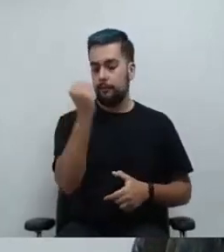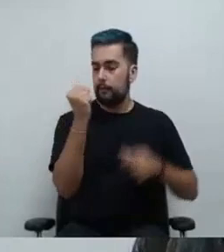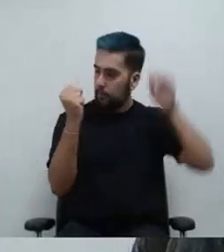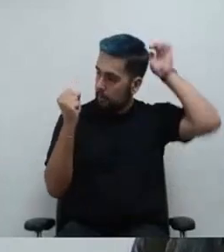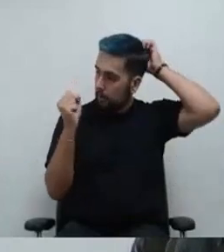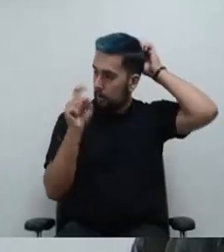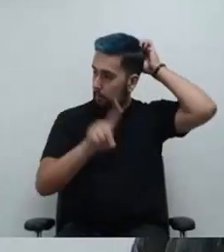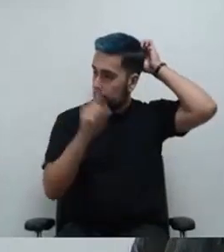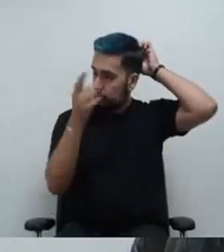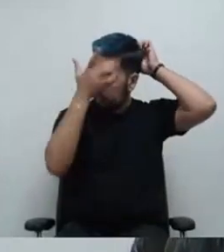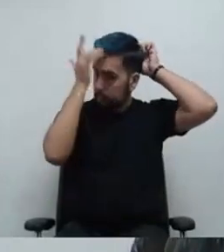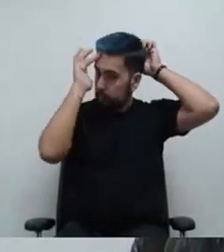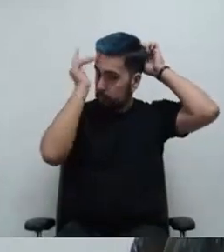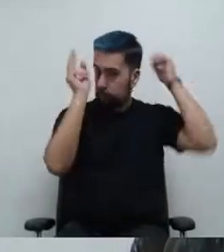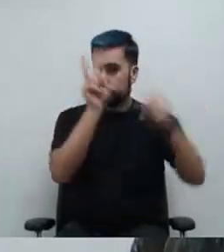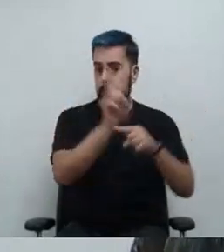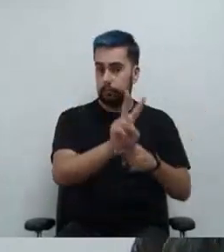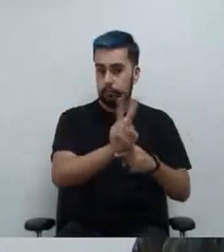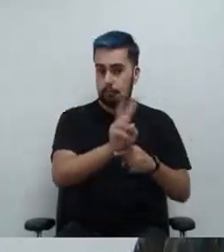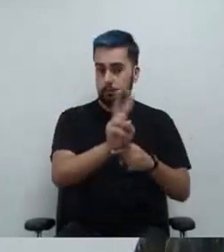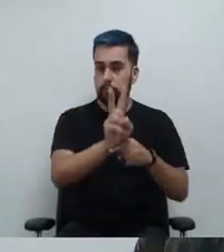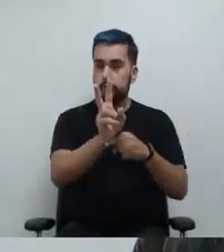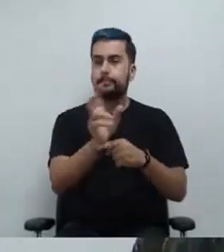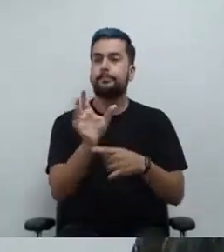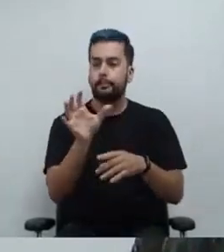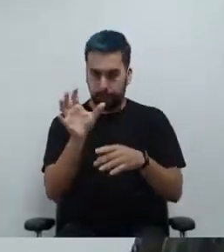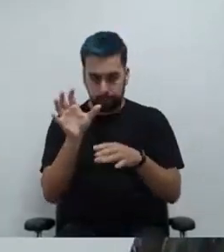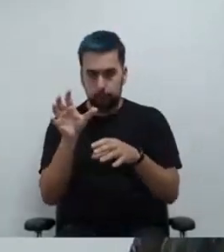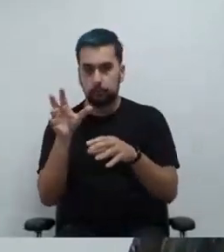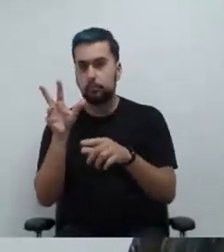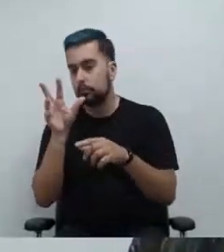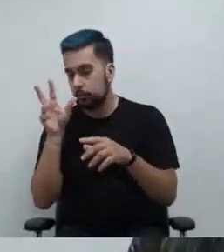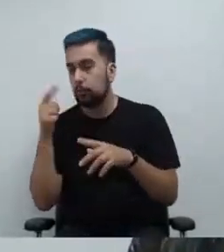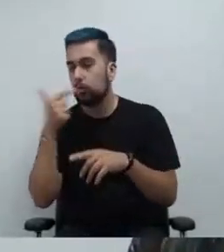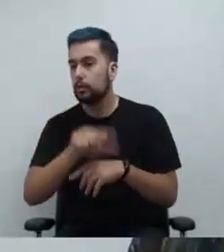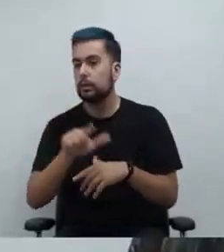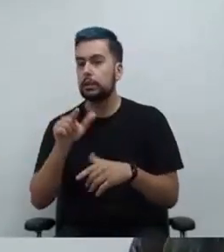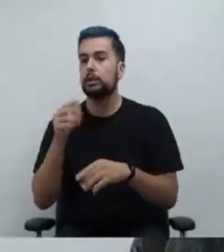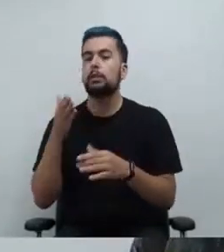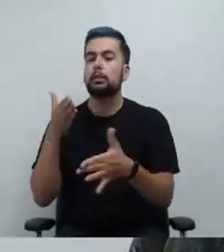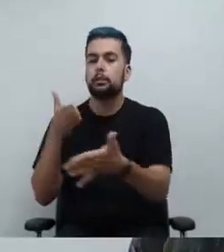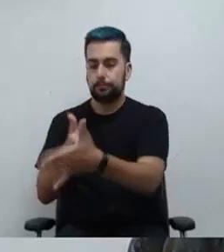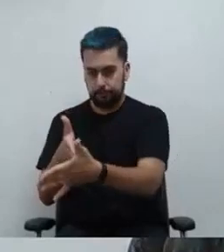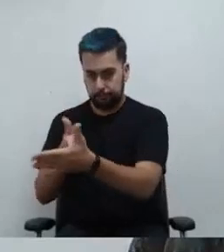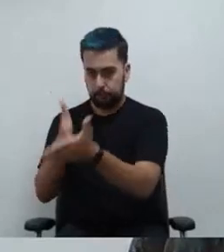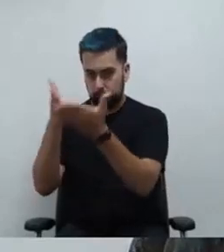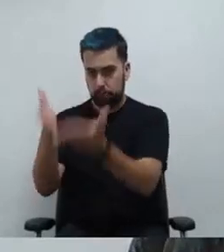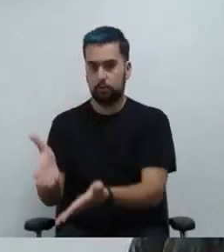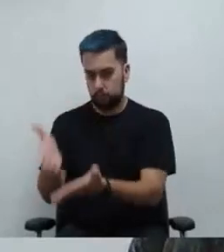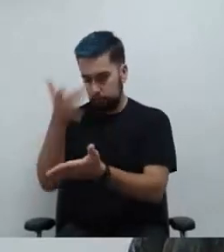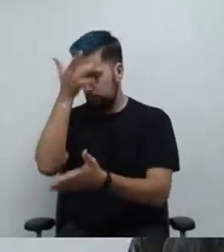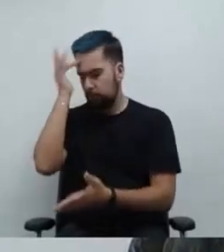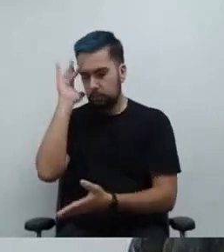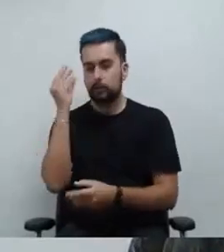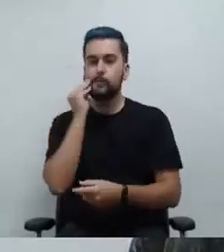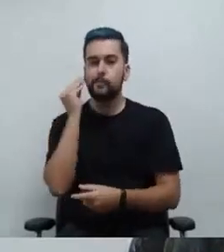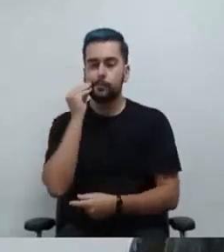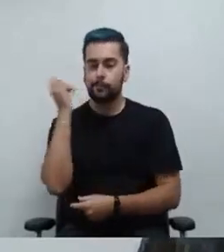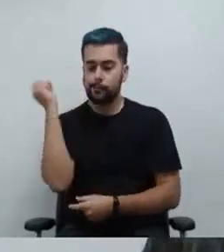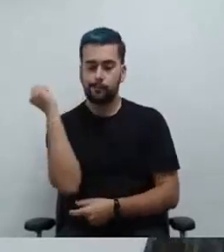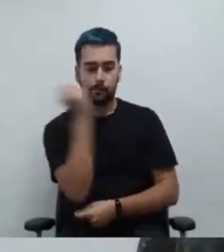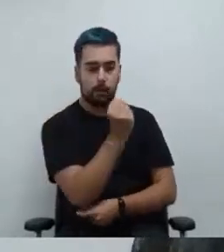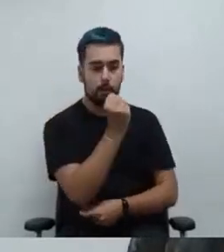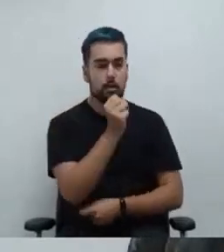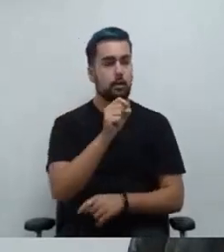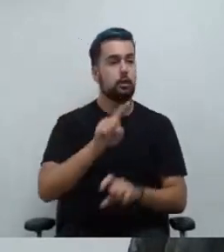unidade e por um servidor, ao que consta teria o diretor regional da unidade. Não se